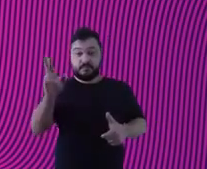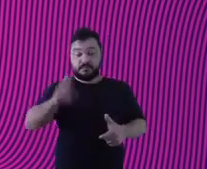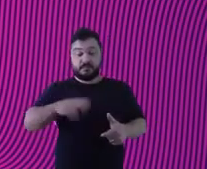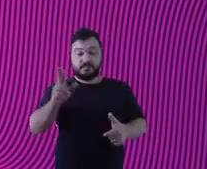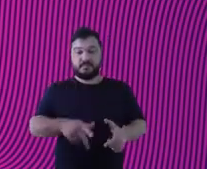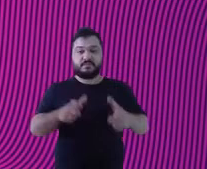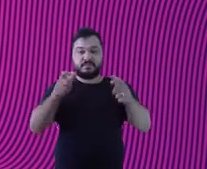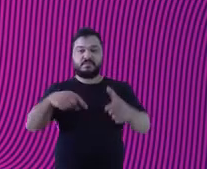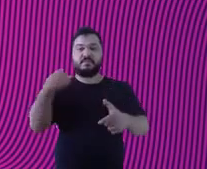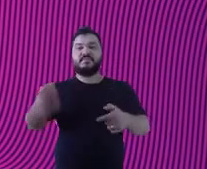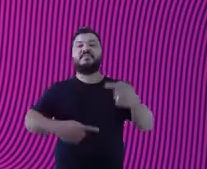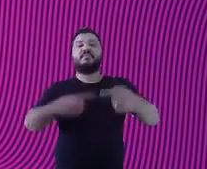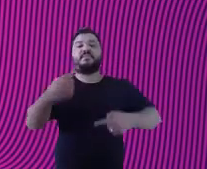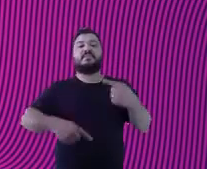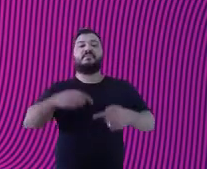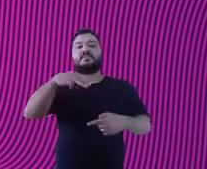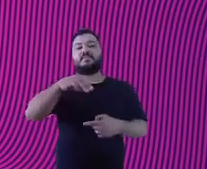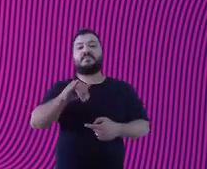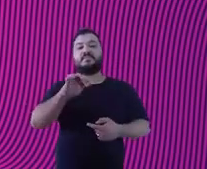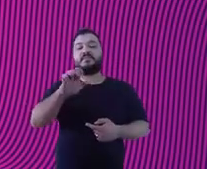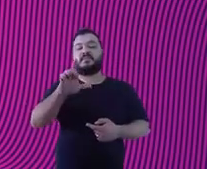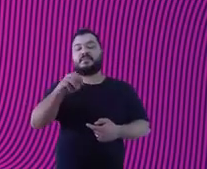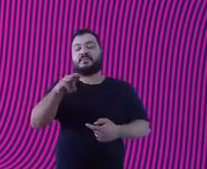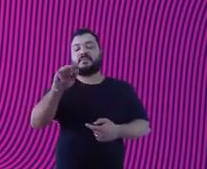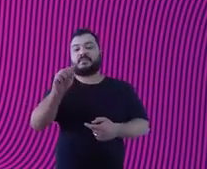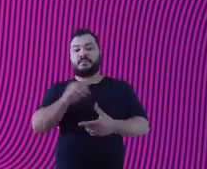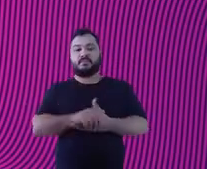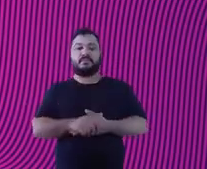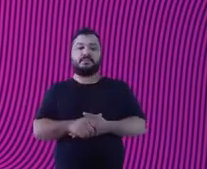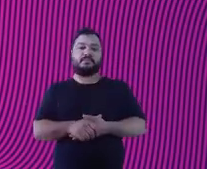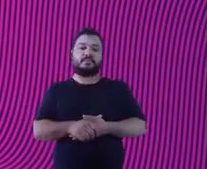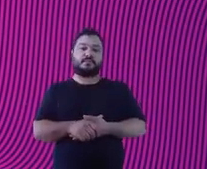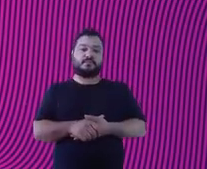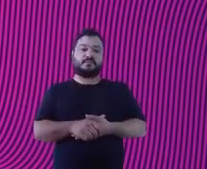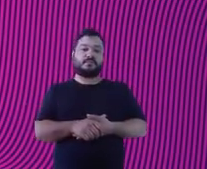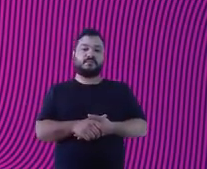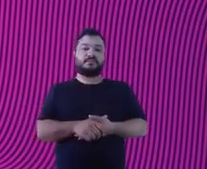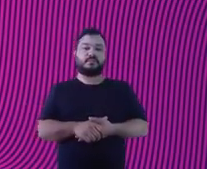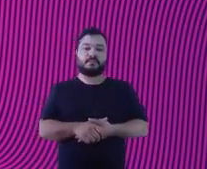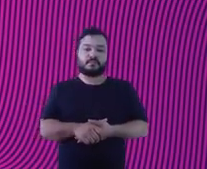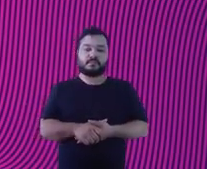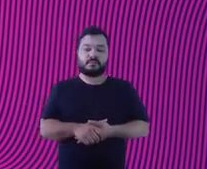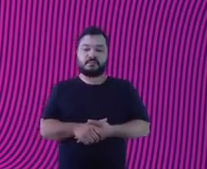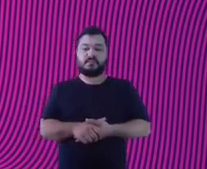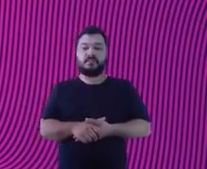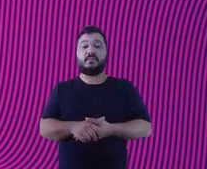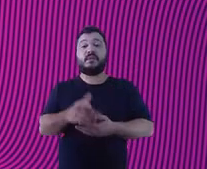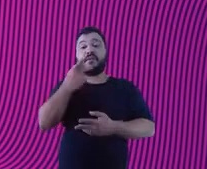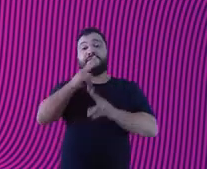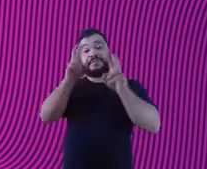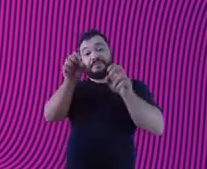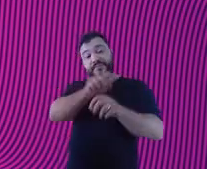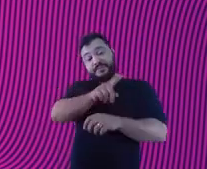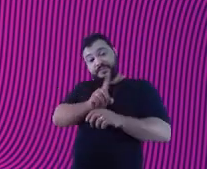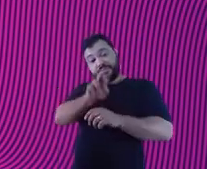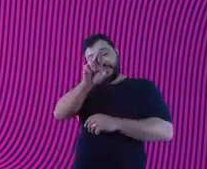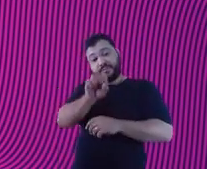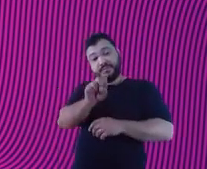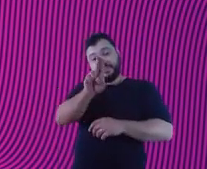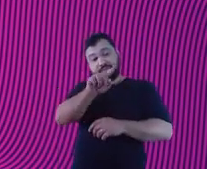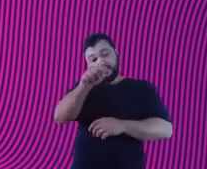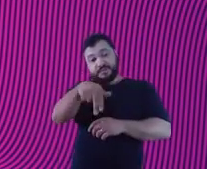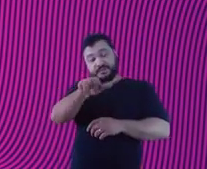gente discutir mieloma, né? Para discutir um pouco do caso da doutora Suzana, né?